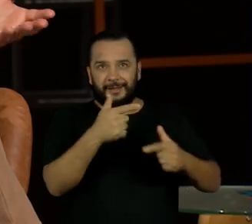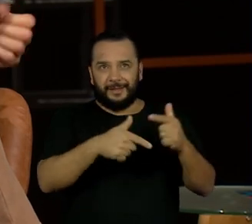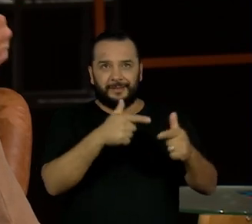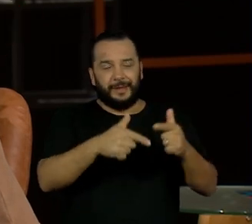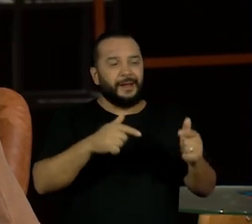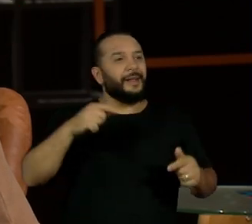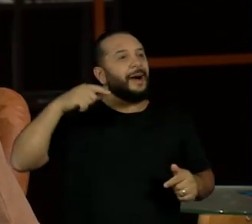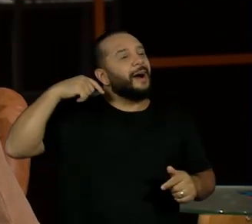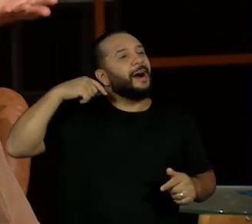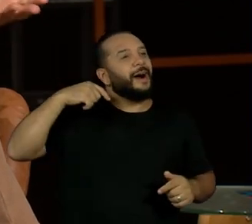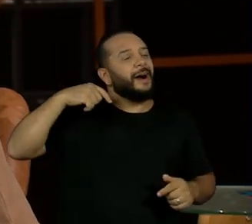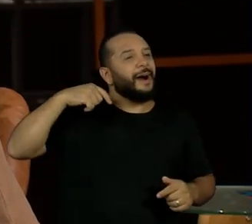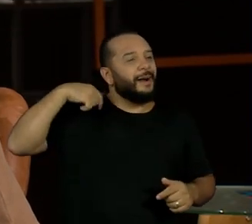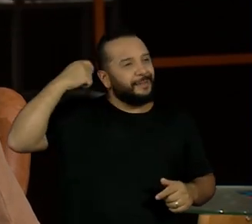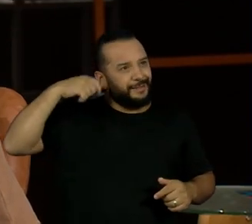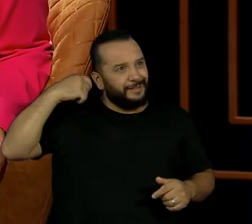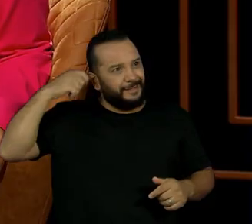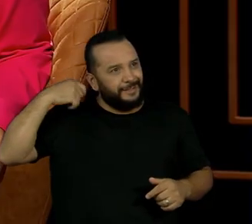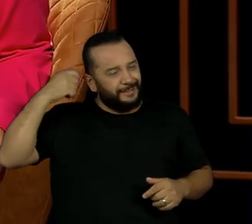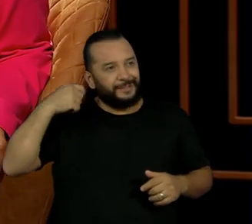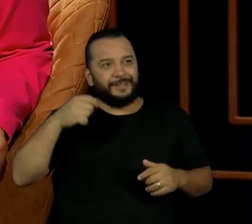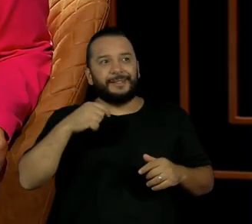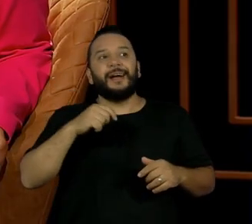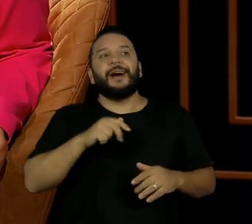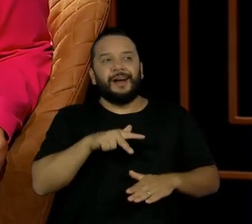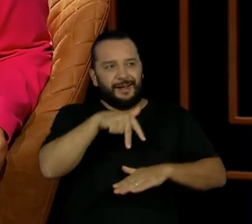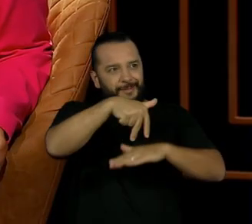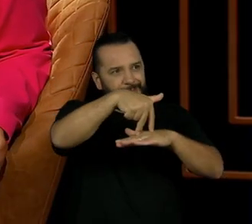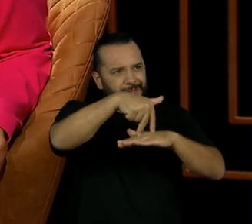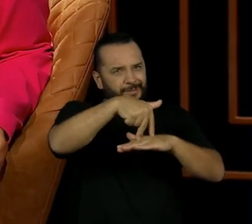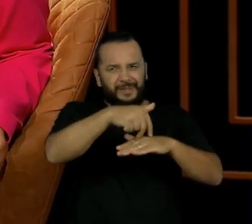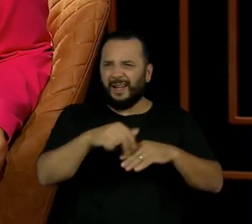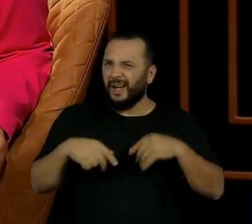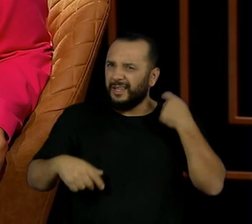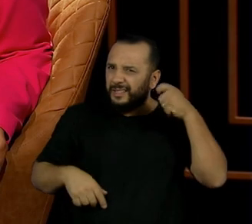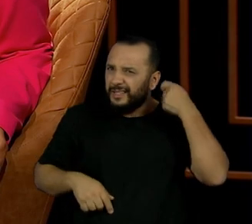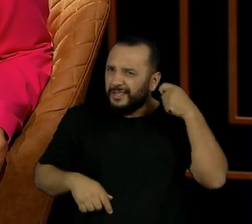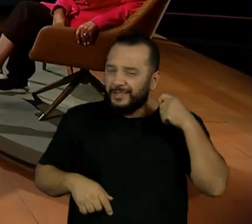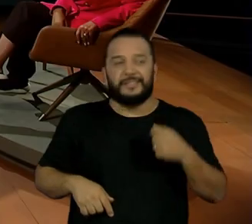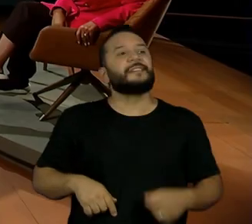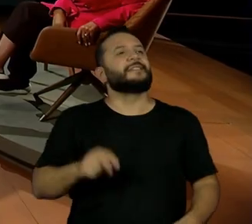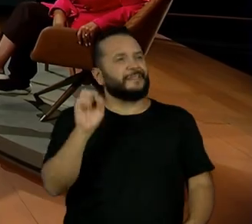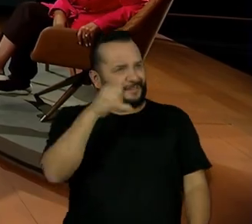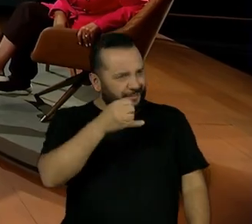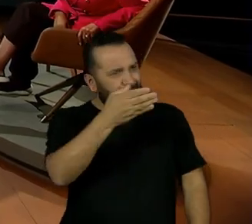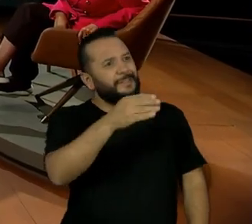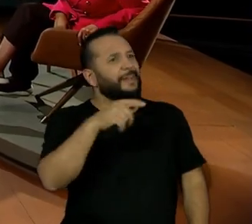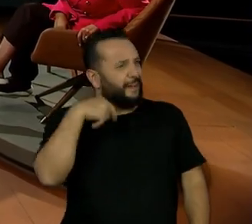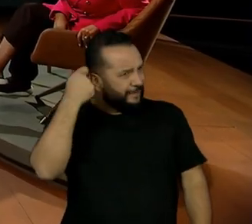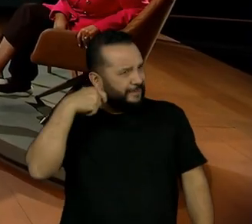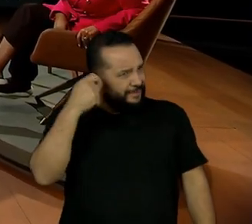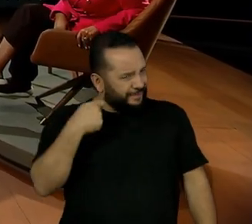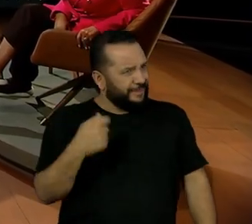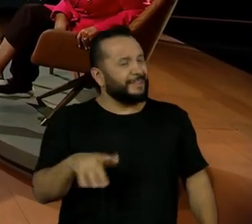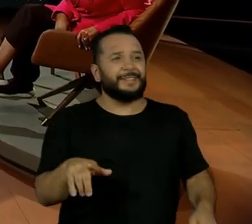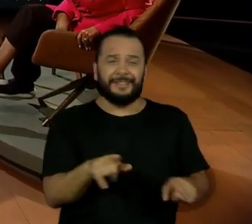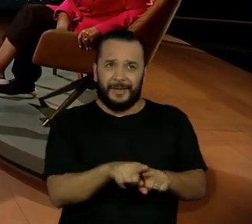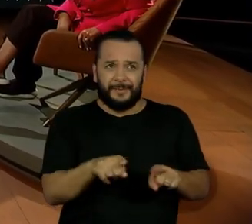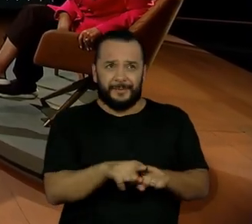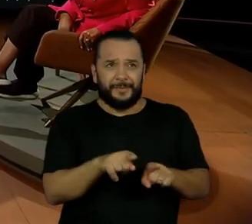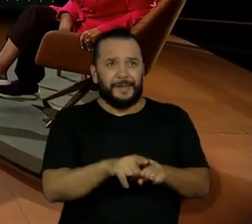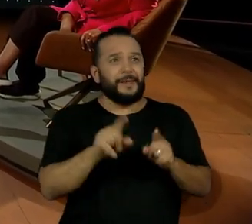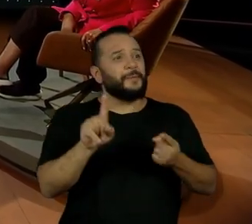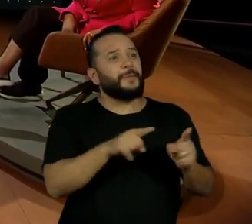atriz como apresentadora e também enfim como atriz porque não é claro e também um pouco mais